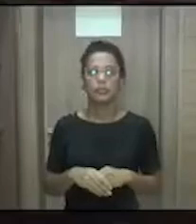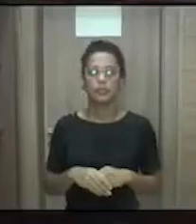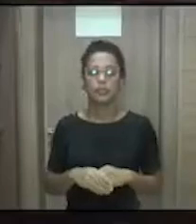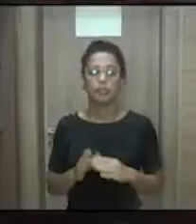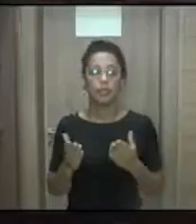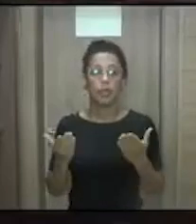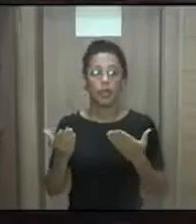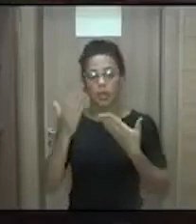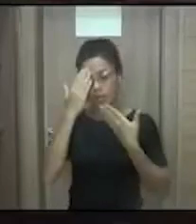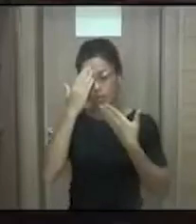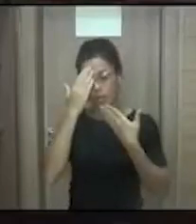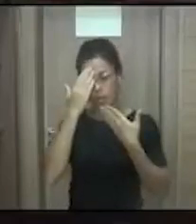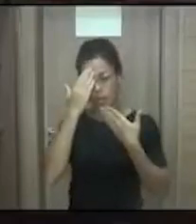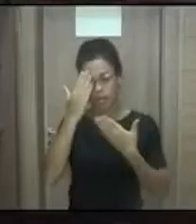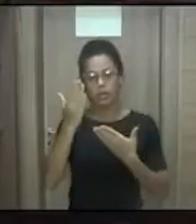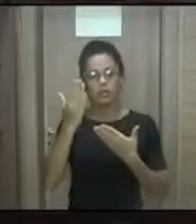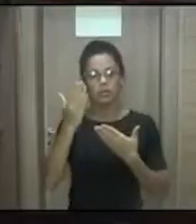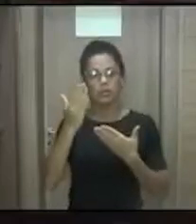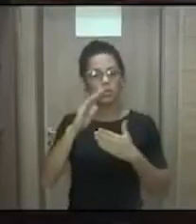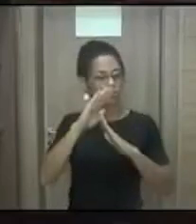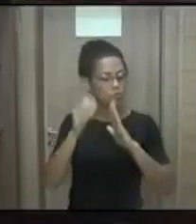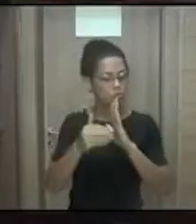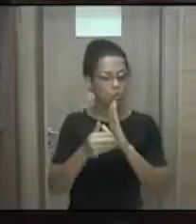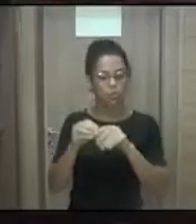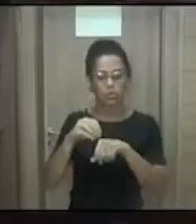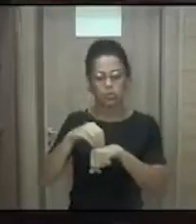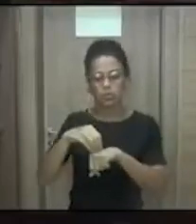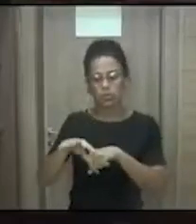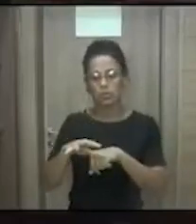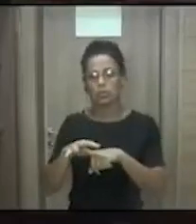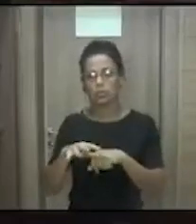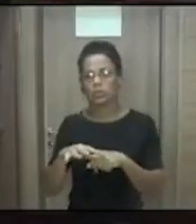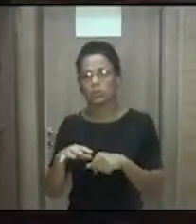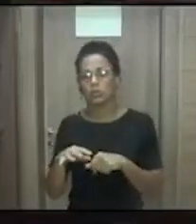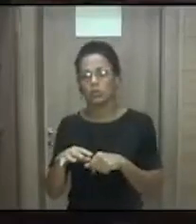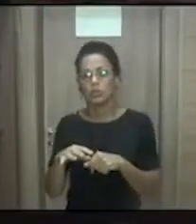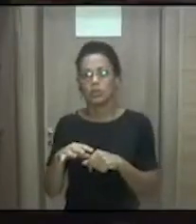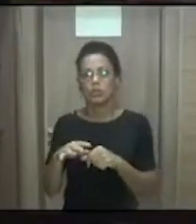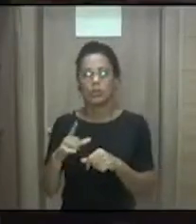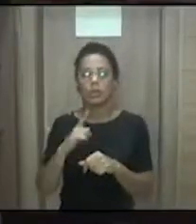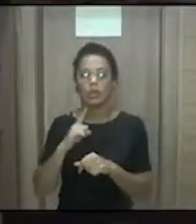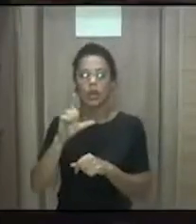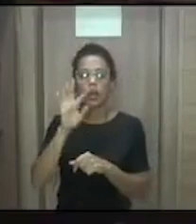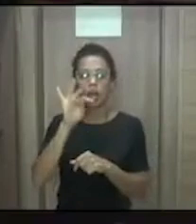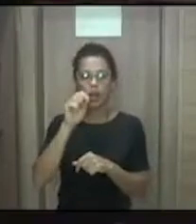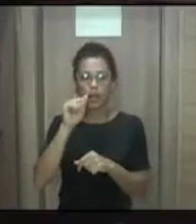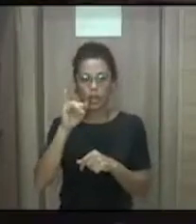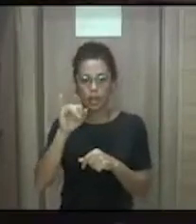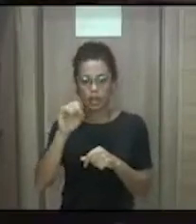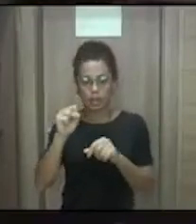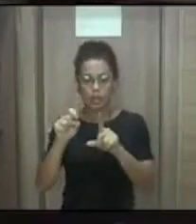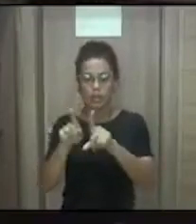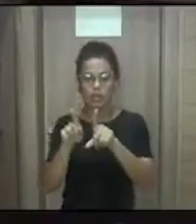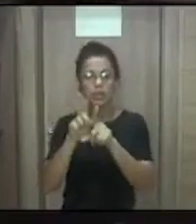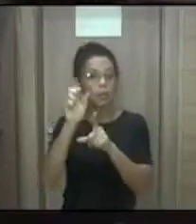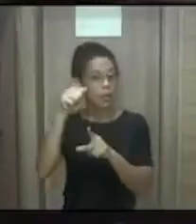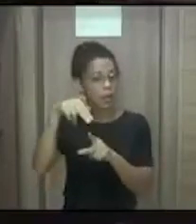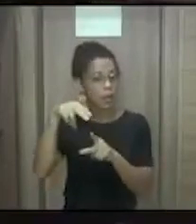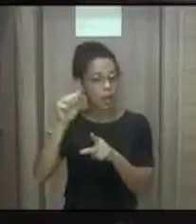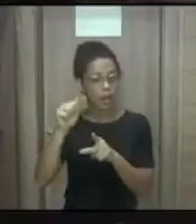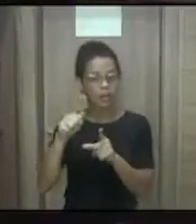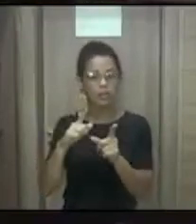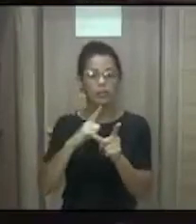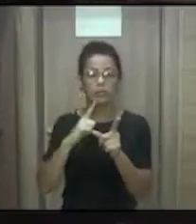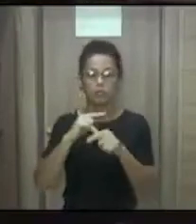Bom, agradecer imensamente as contribuições. Aqui a Thaís e a Ana, minha gratidão imensa